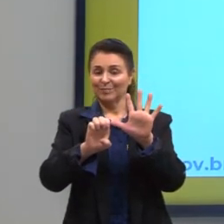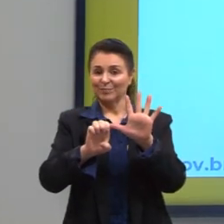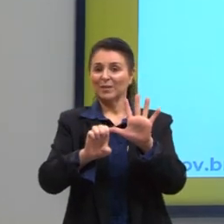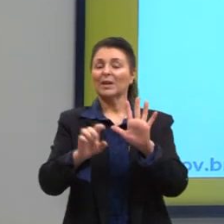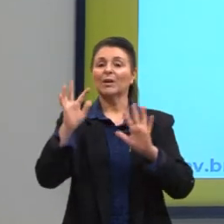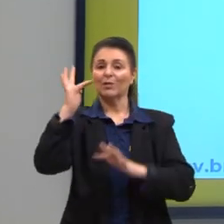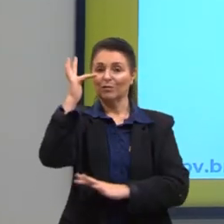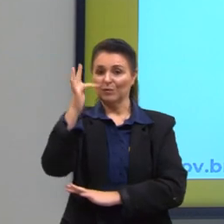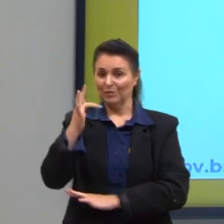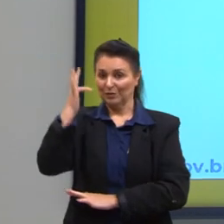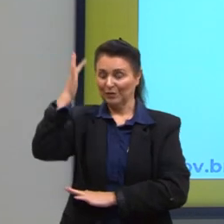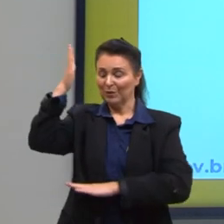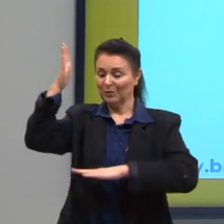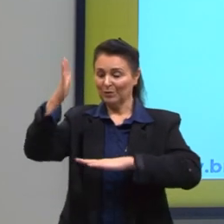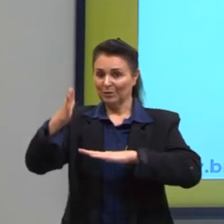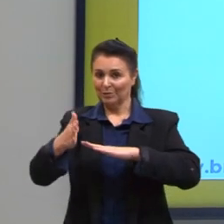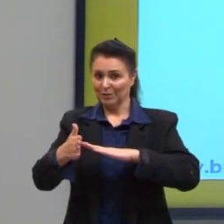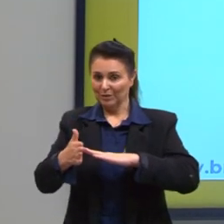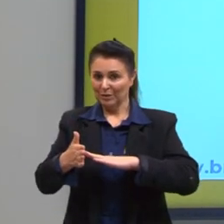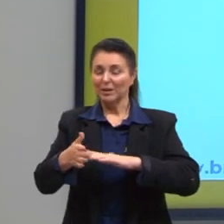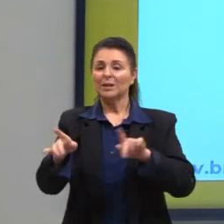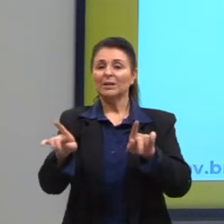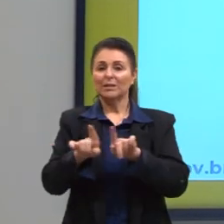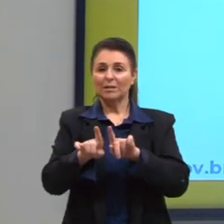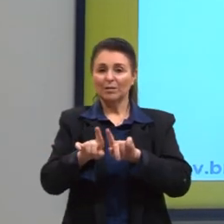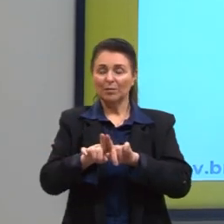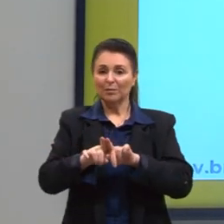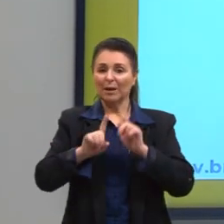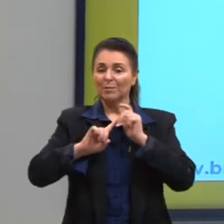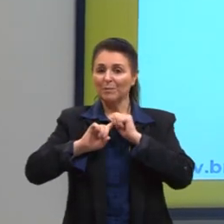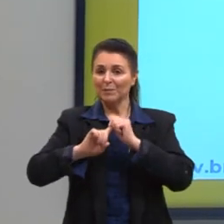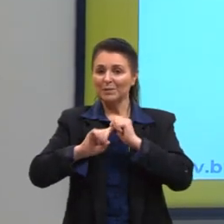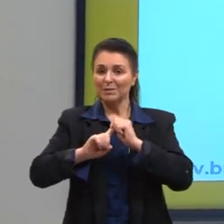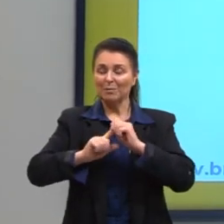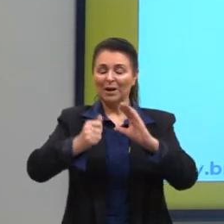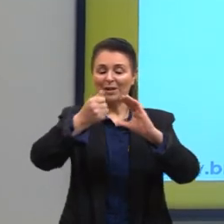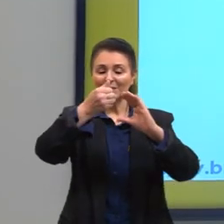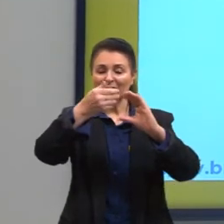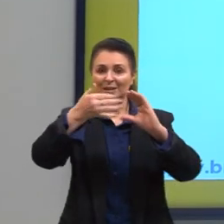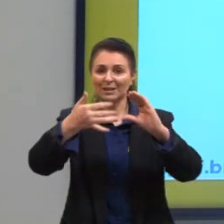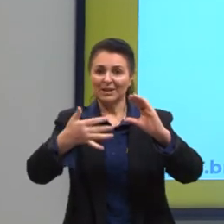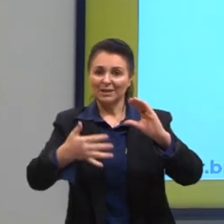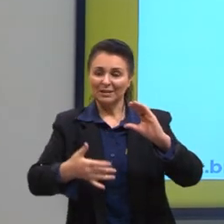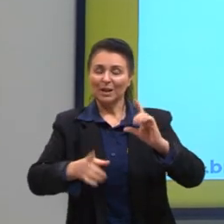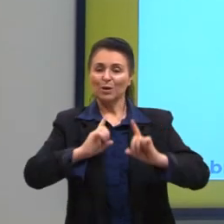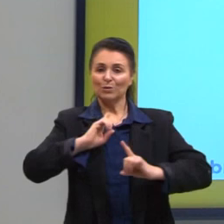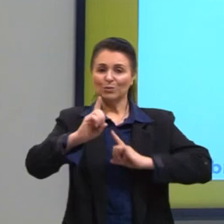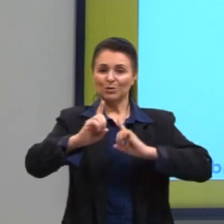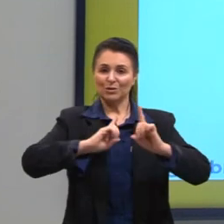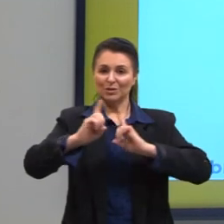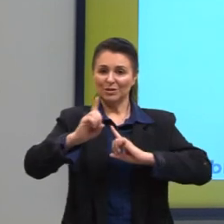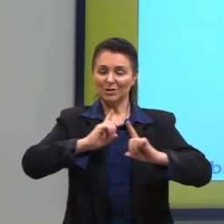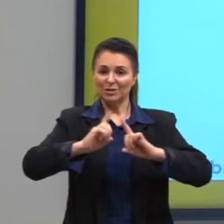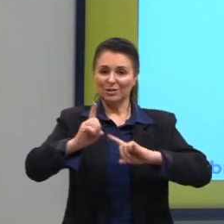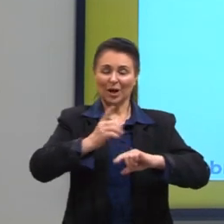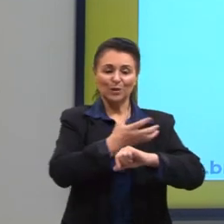filosofia contemporânea e uma de suas principais características é o diálogo